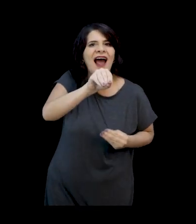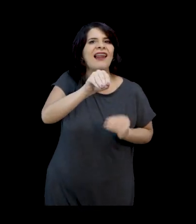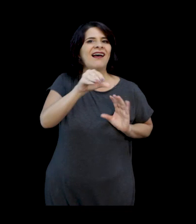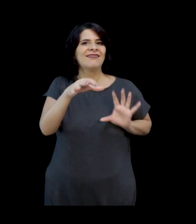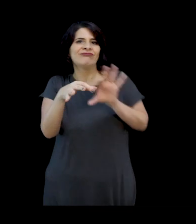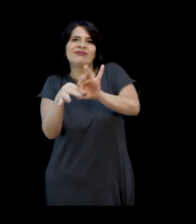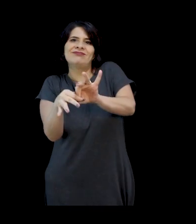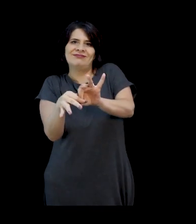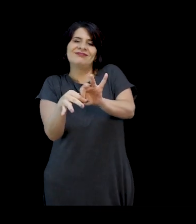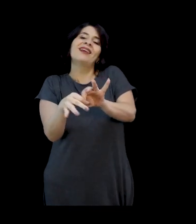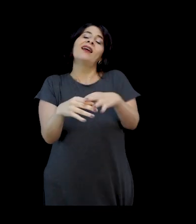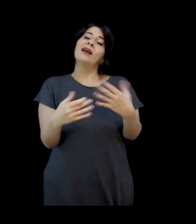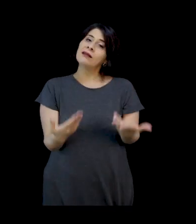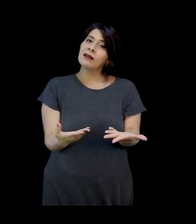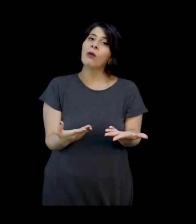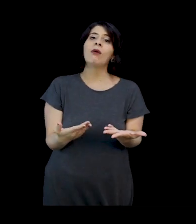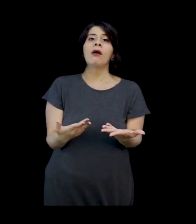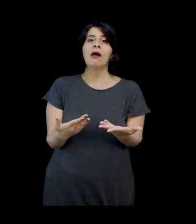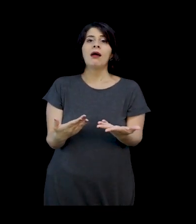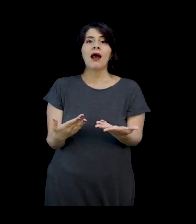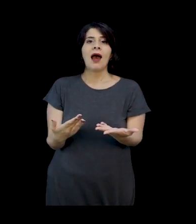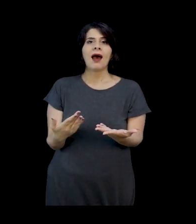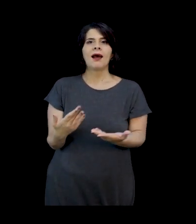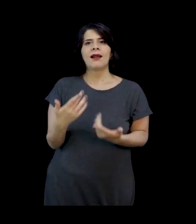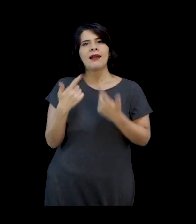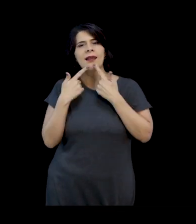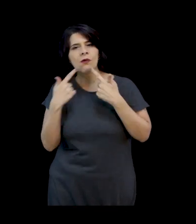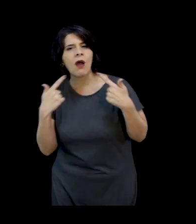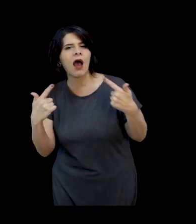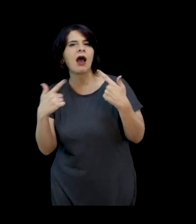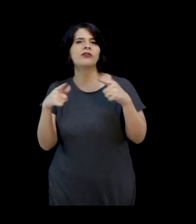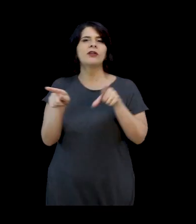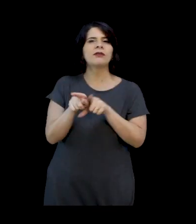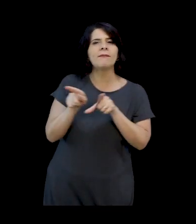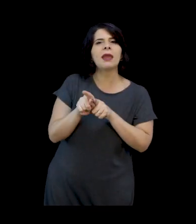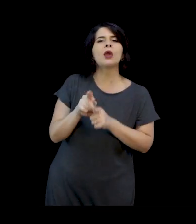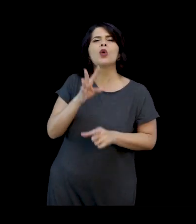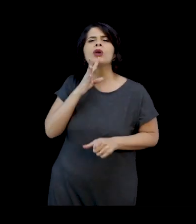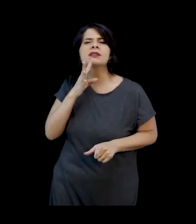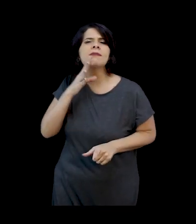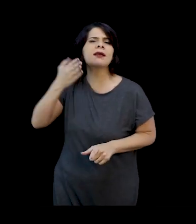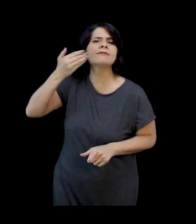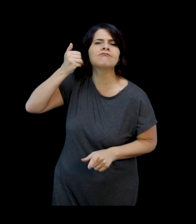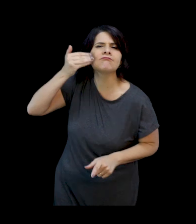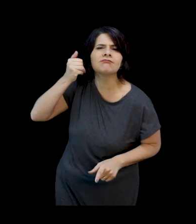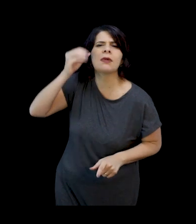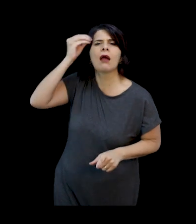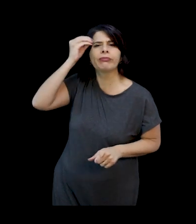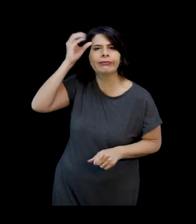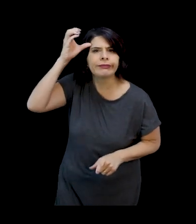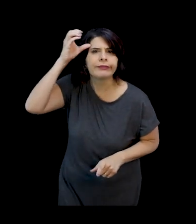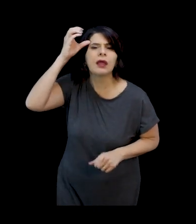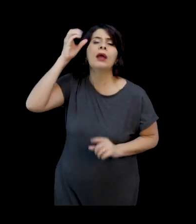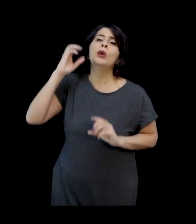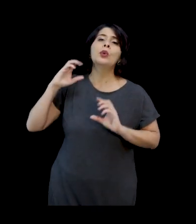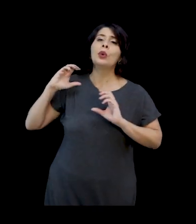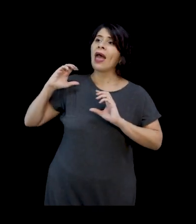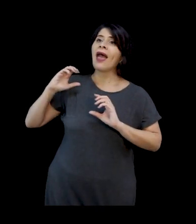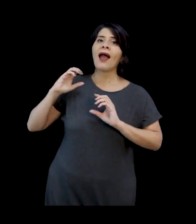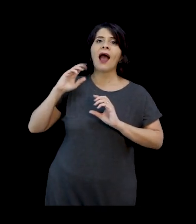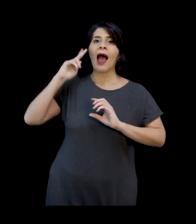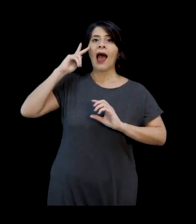algumas linguagens, alguns saberes, eles se transformam numa espécie de máquina de produção de